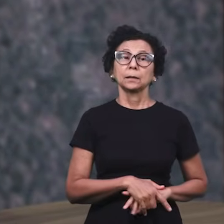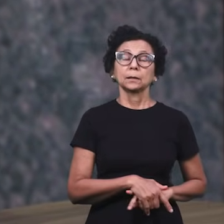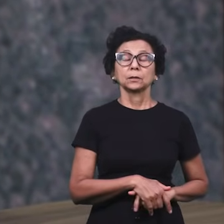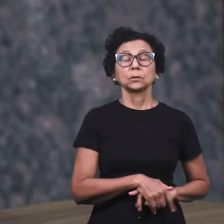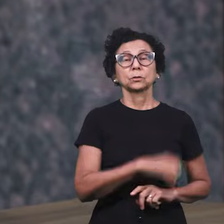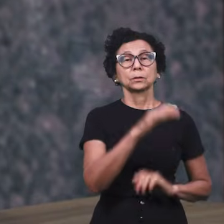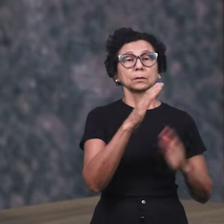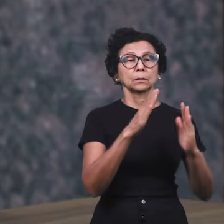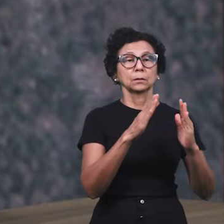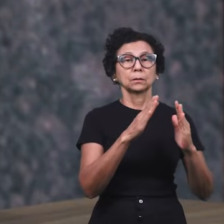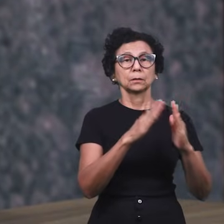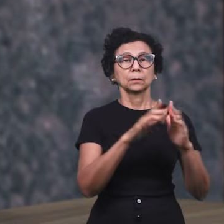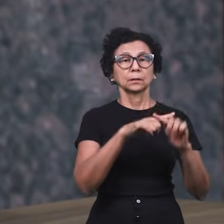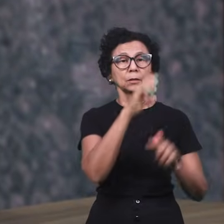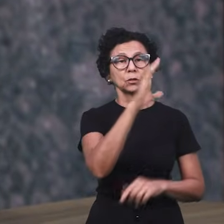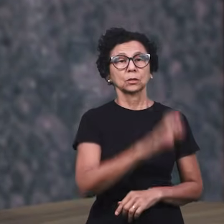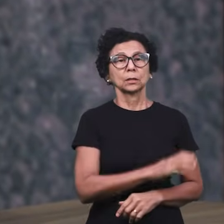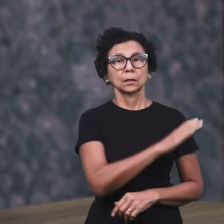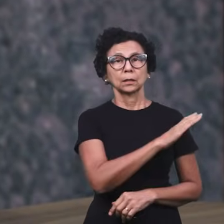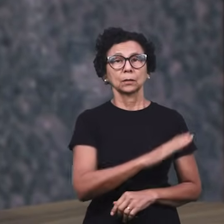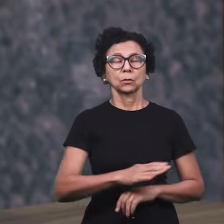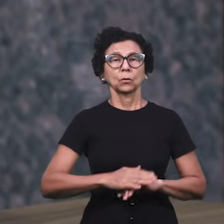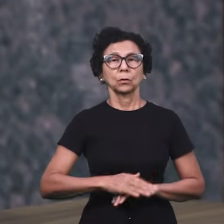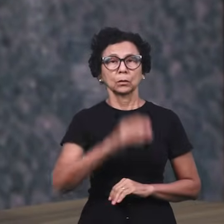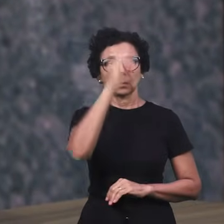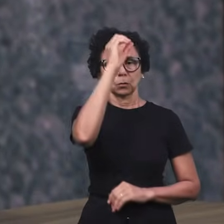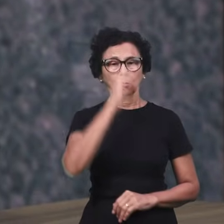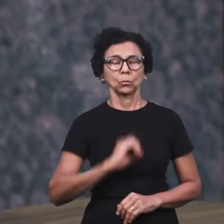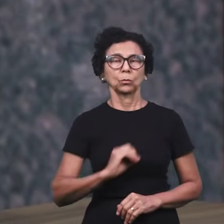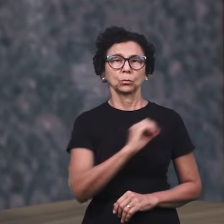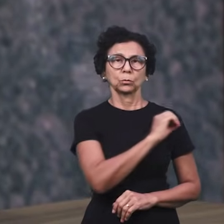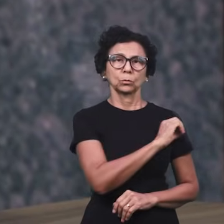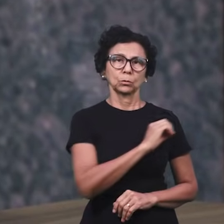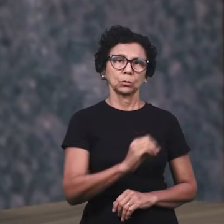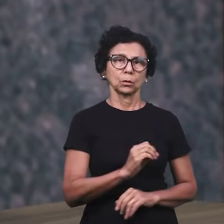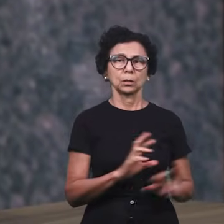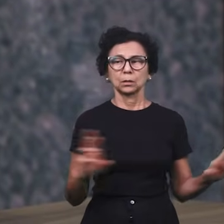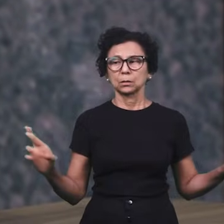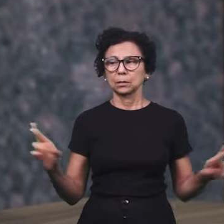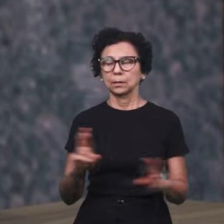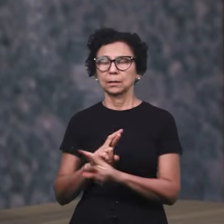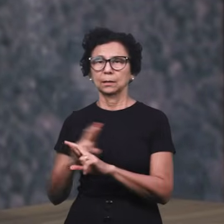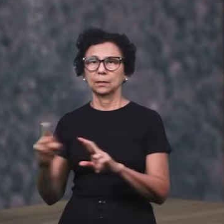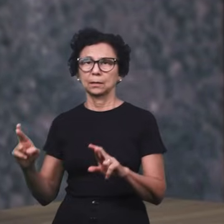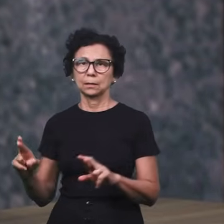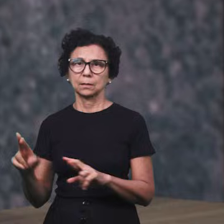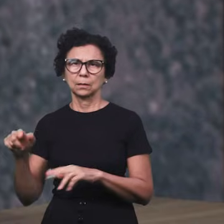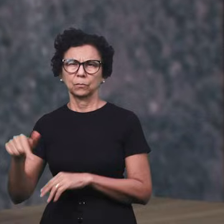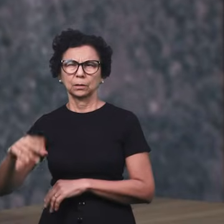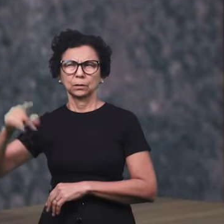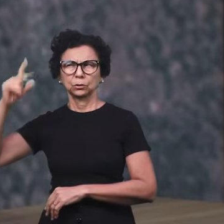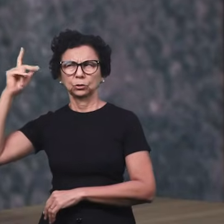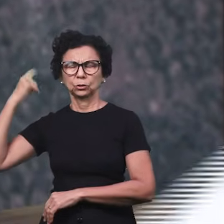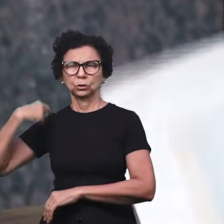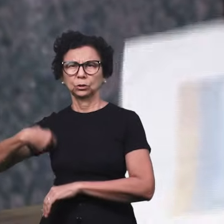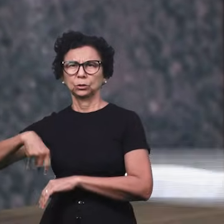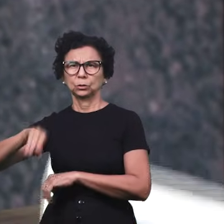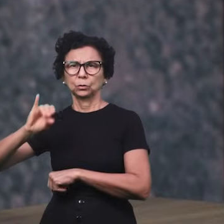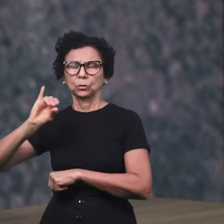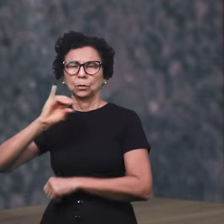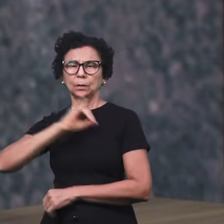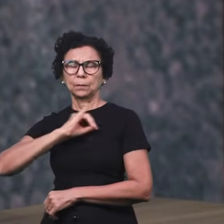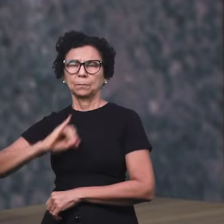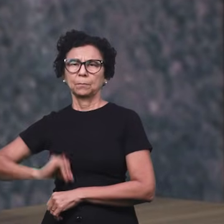cidade cristã e que sucumbiu diante dos muçulmanos, diante dos islâmicos, apesar de serem turcos, eles também